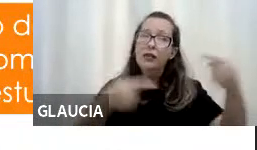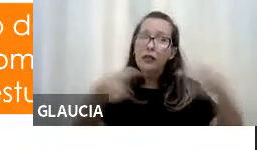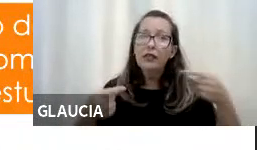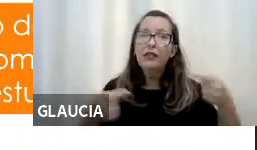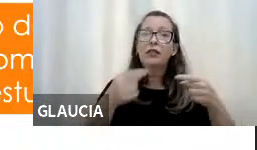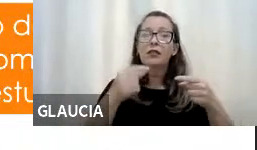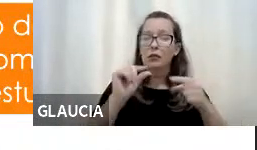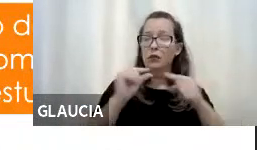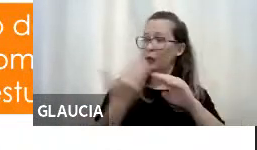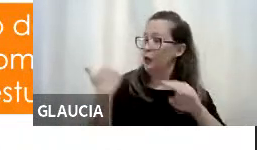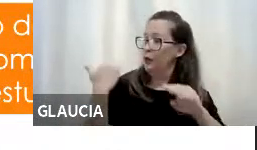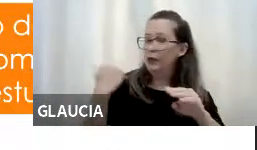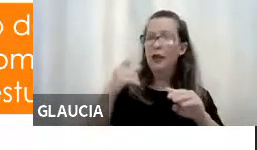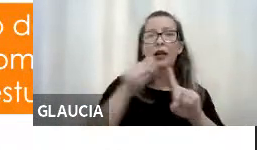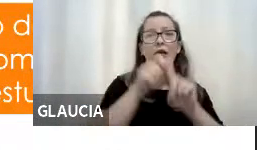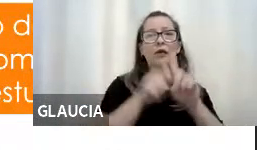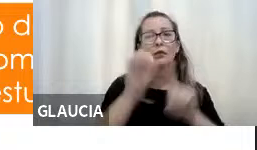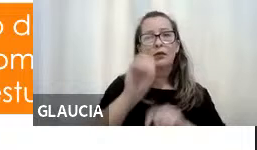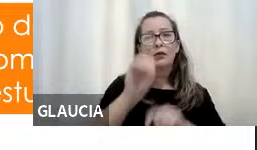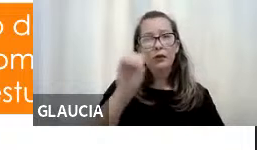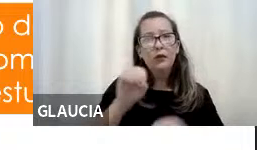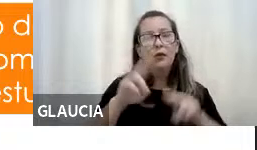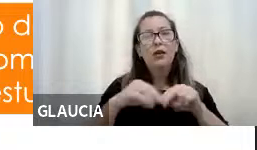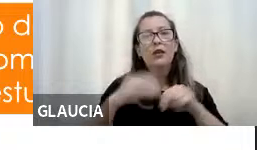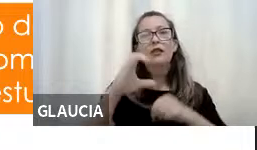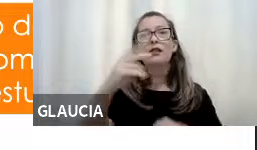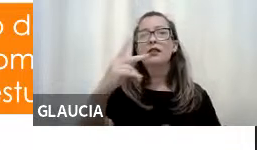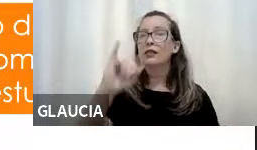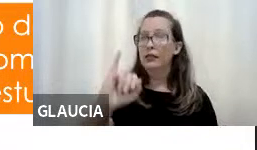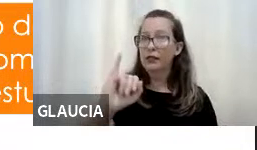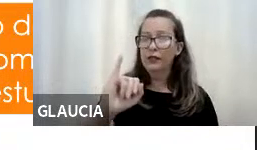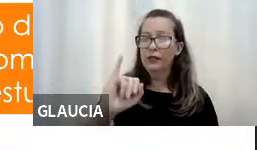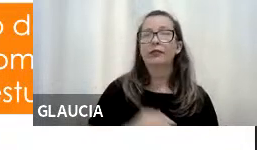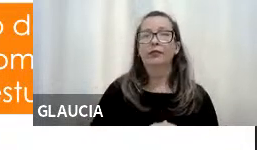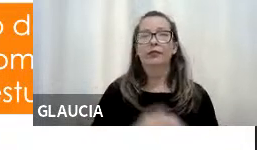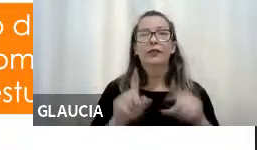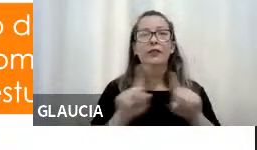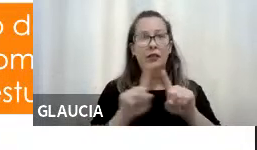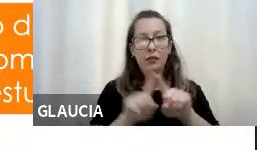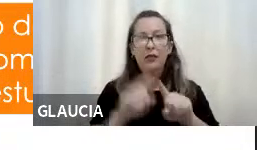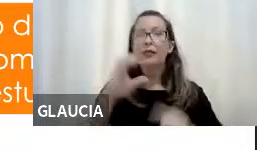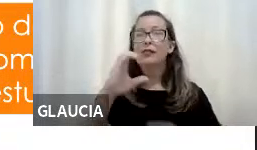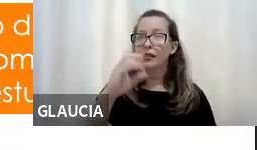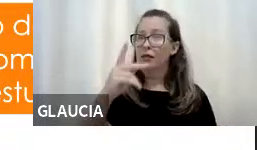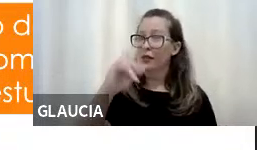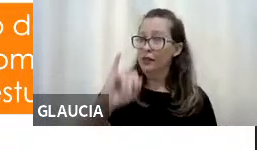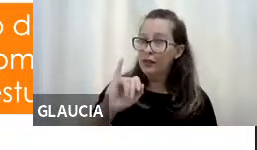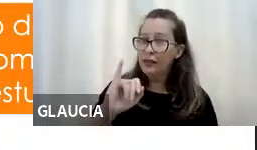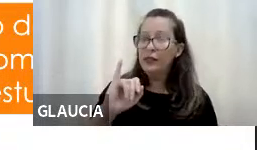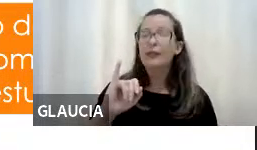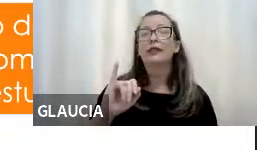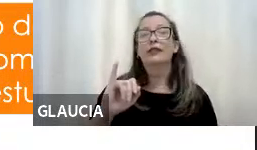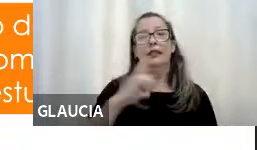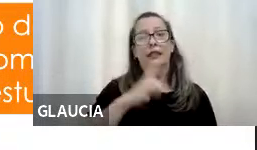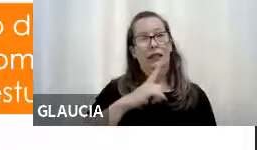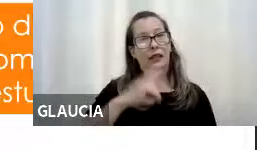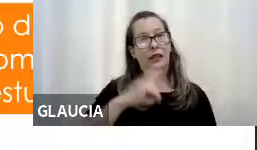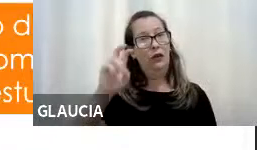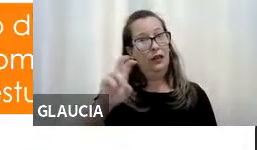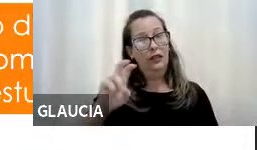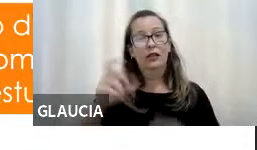outubro. A CPI também, fora dessa curva, a CPI aqui ocupa o quinto lugar,